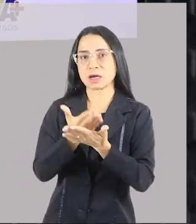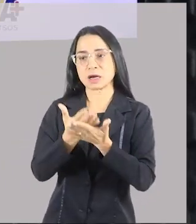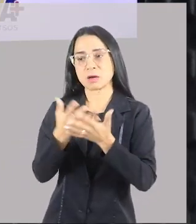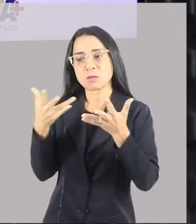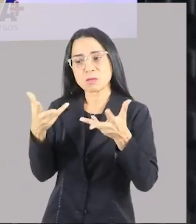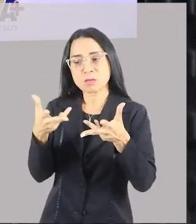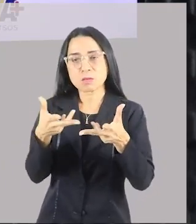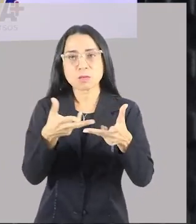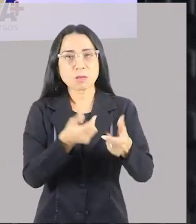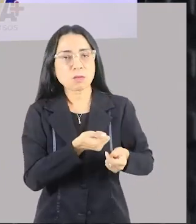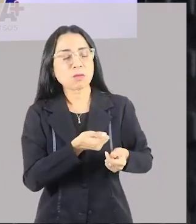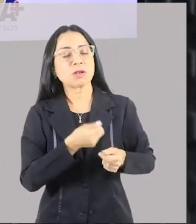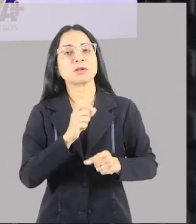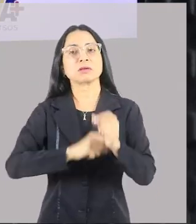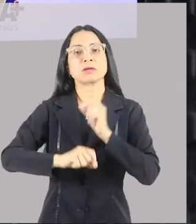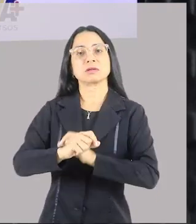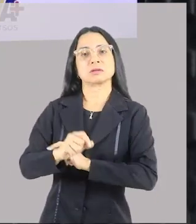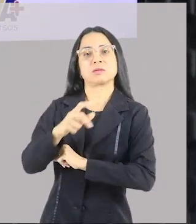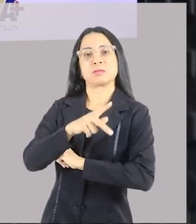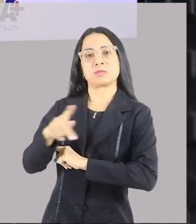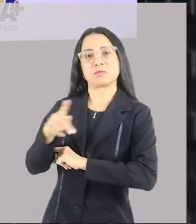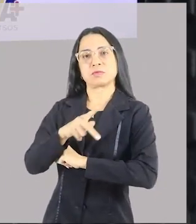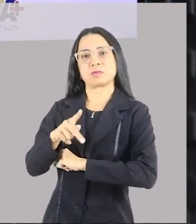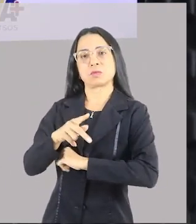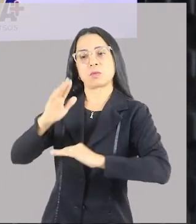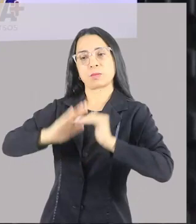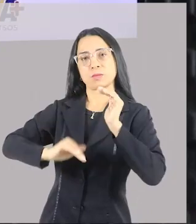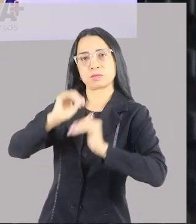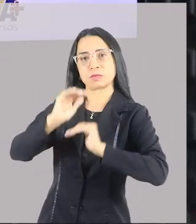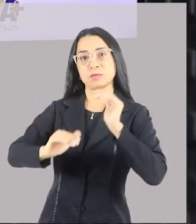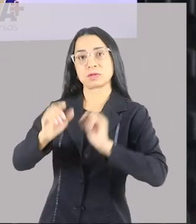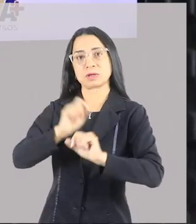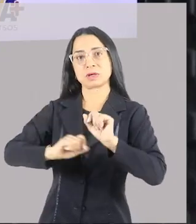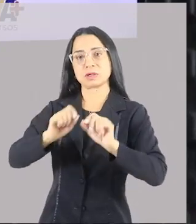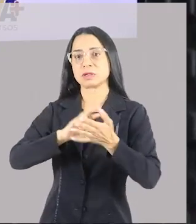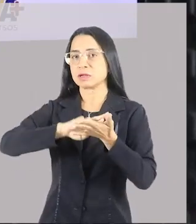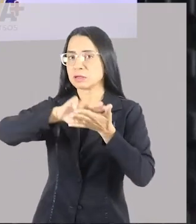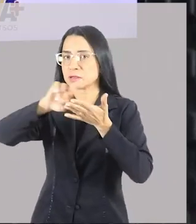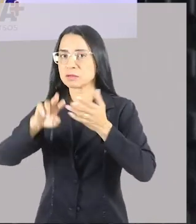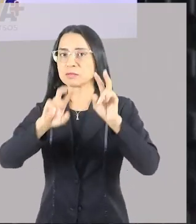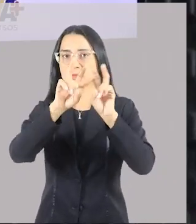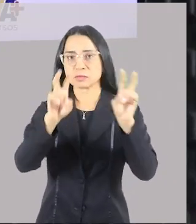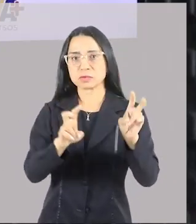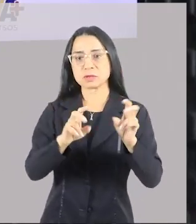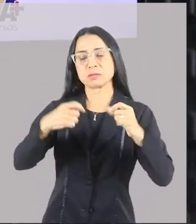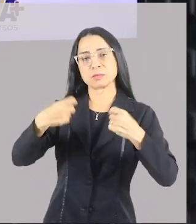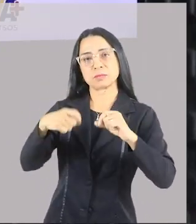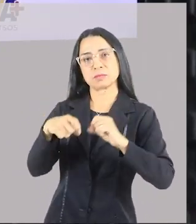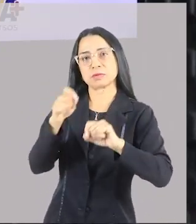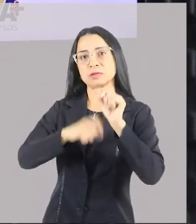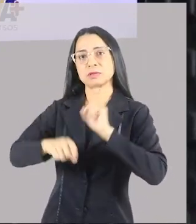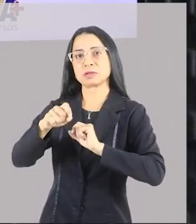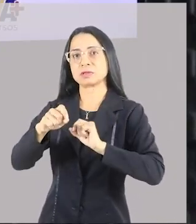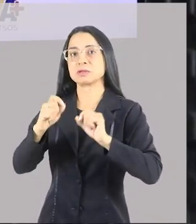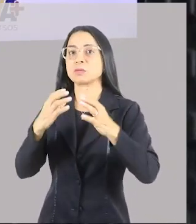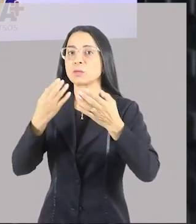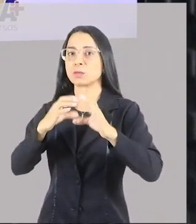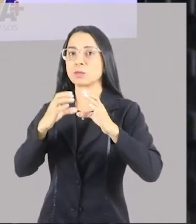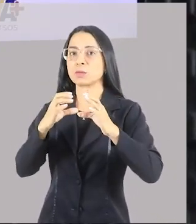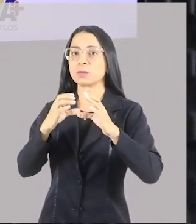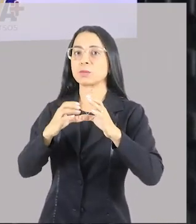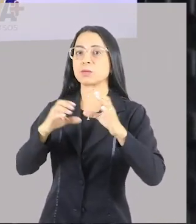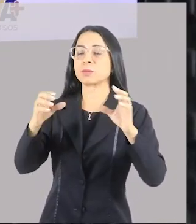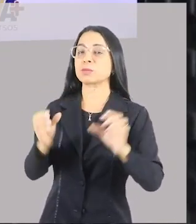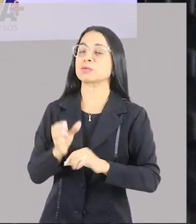professores especializados em diversos temas necessários para aprovação no concurso nacional unificado, esse